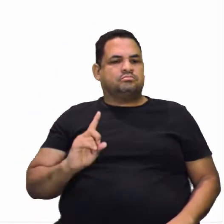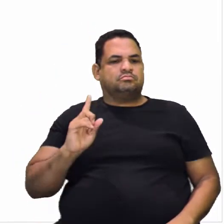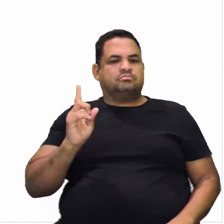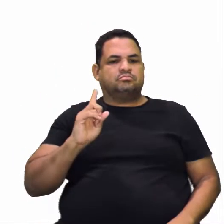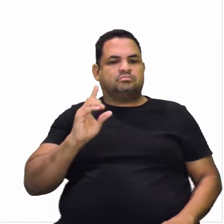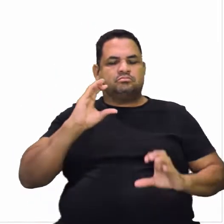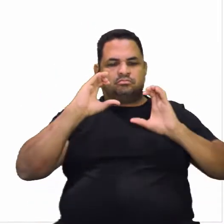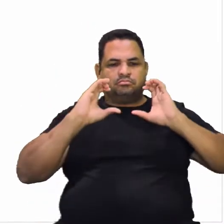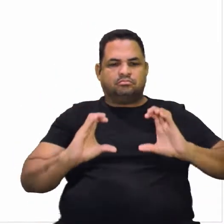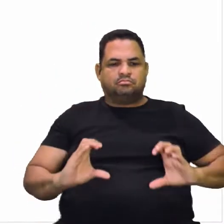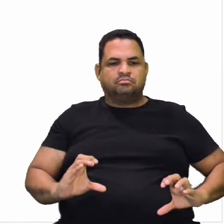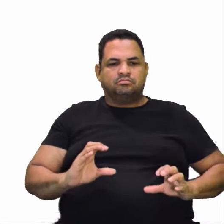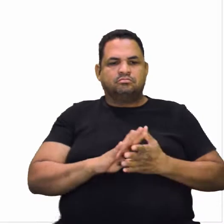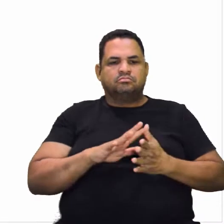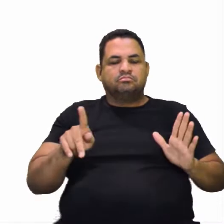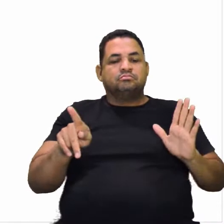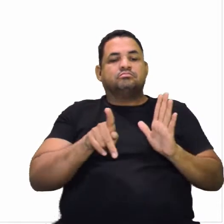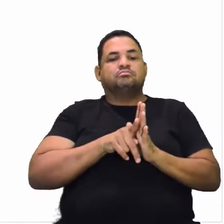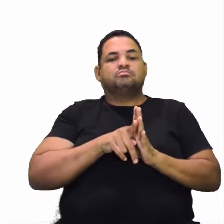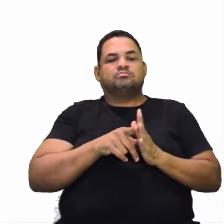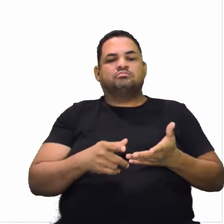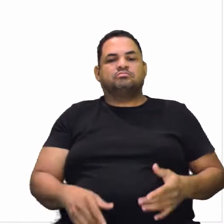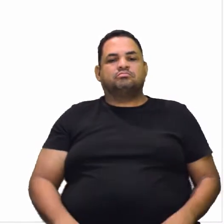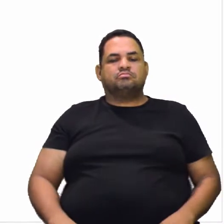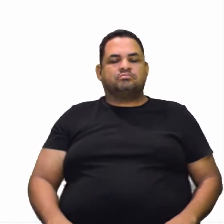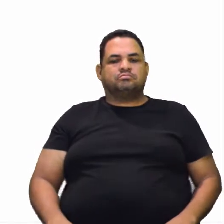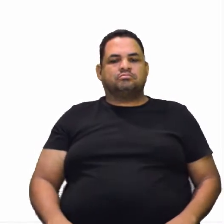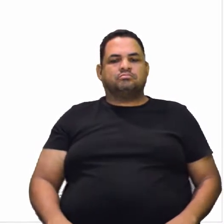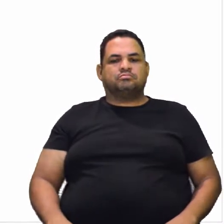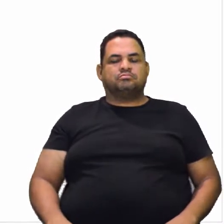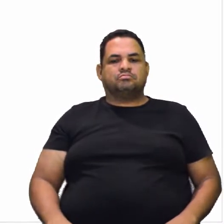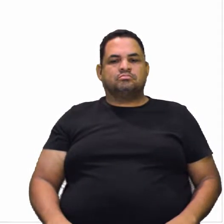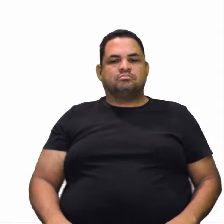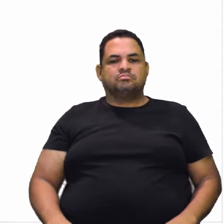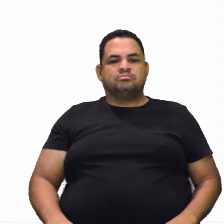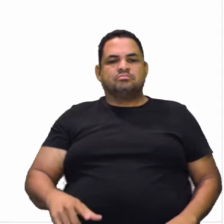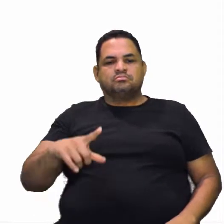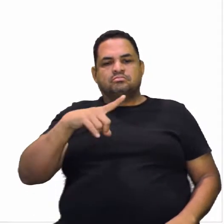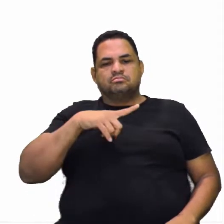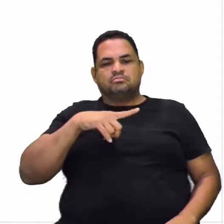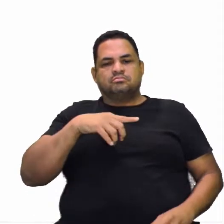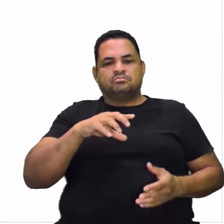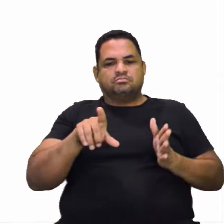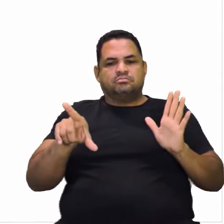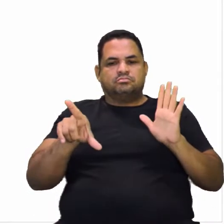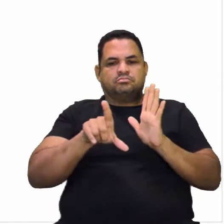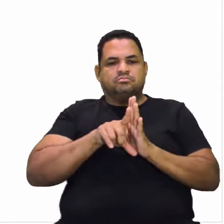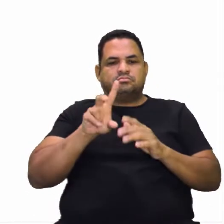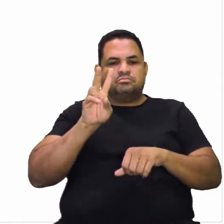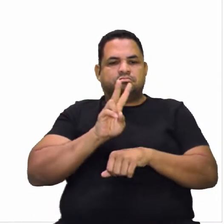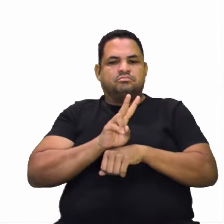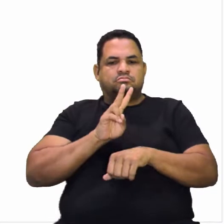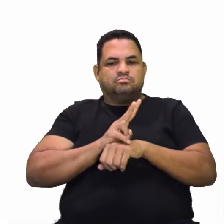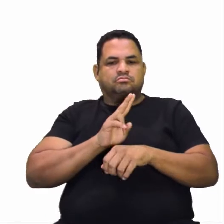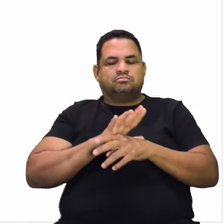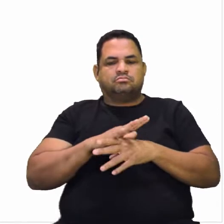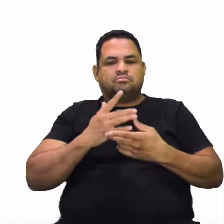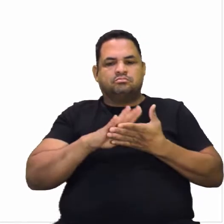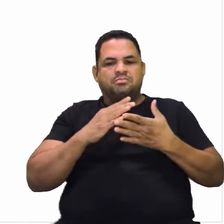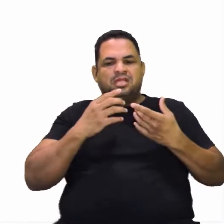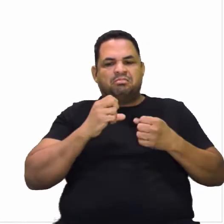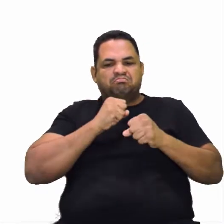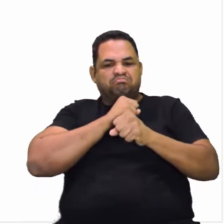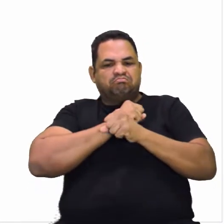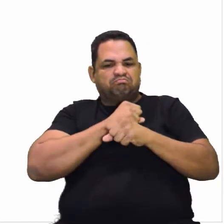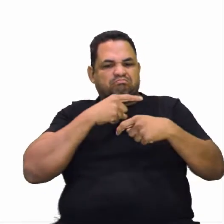cidadãos, eles eram propriedades. Embora houvesse leis que protegiam contra o excesso de maus tratos,